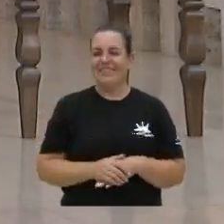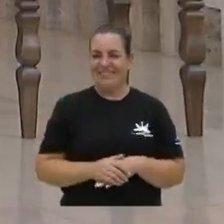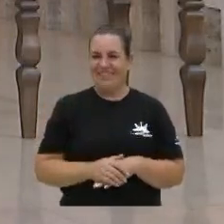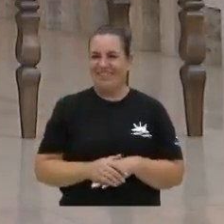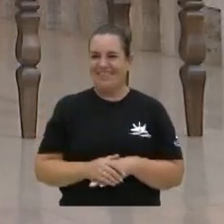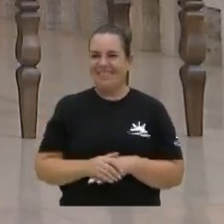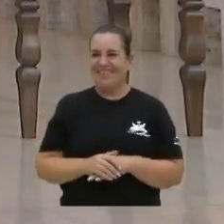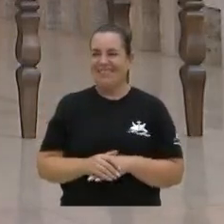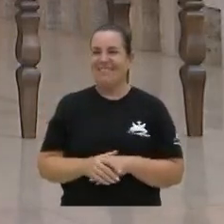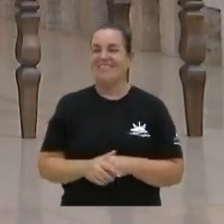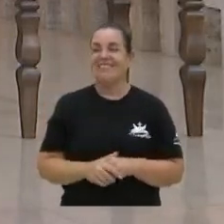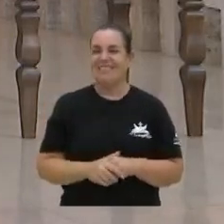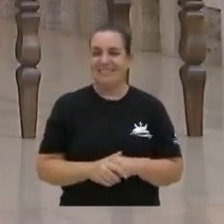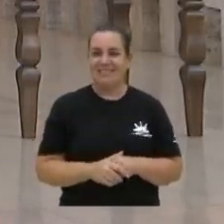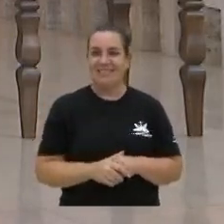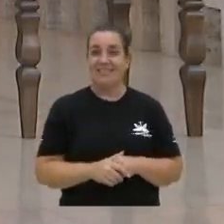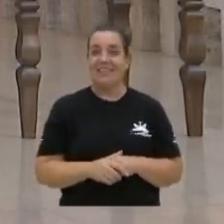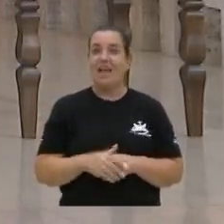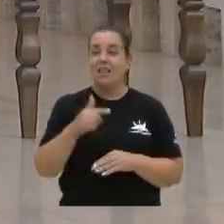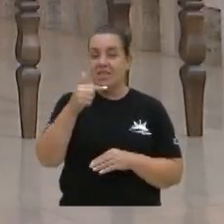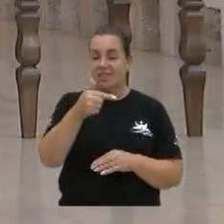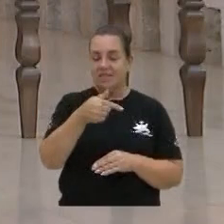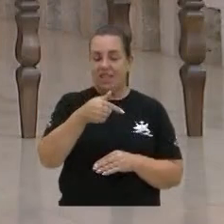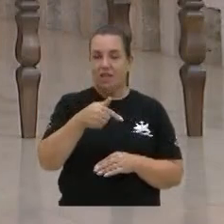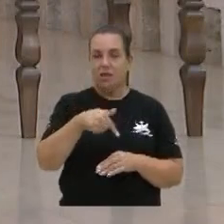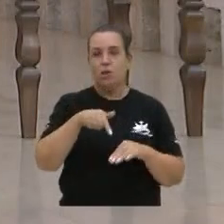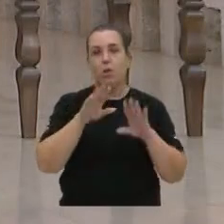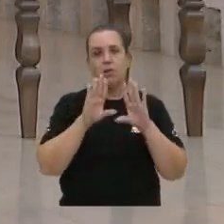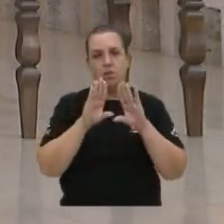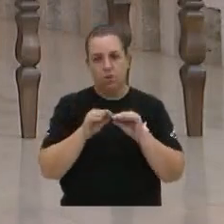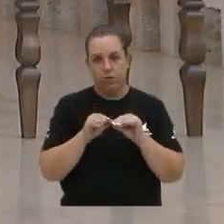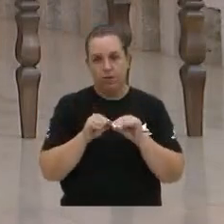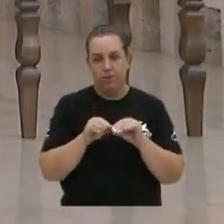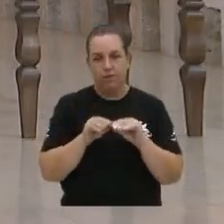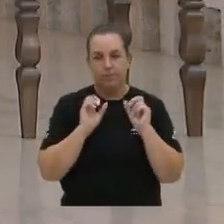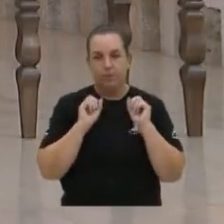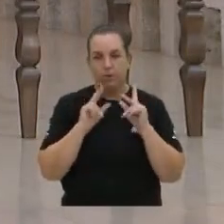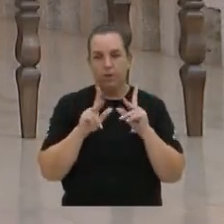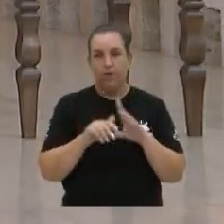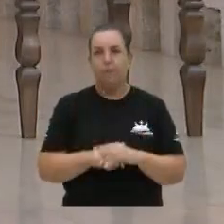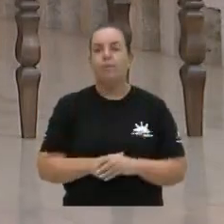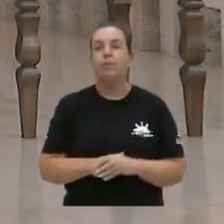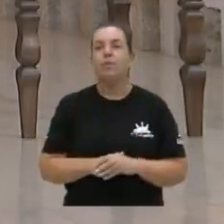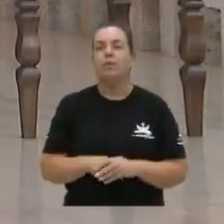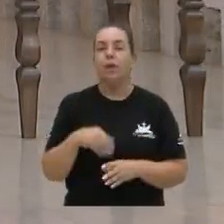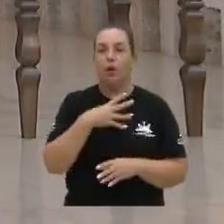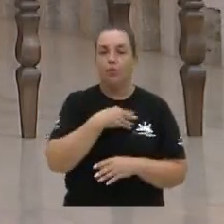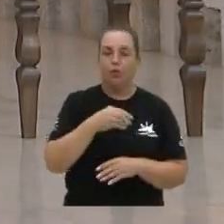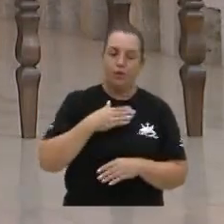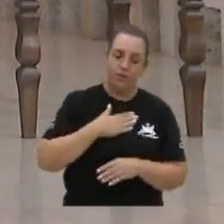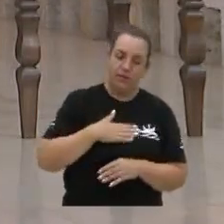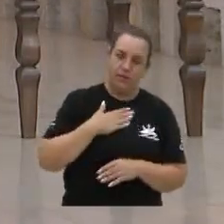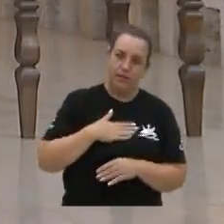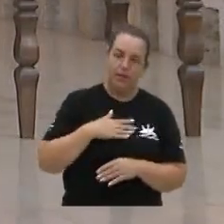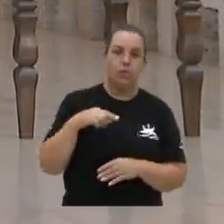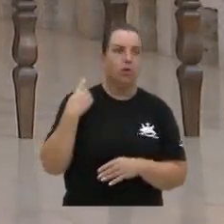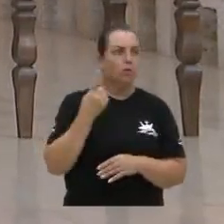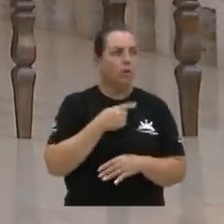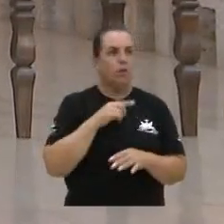Santa Rita de Cássia, às 19 horas. Filhos queridos,